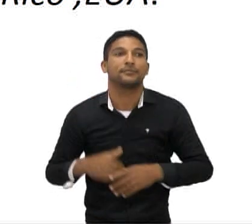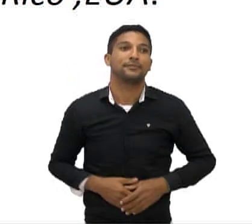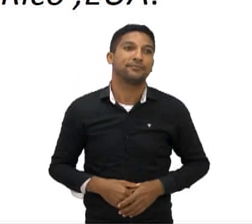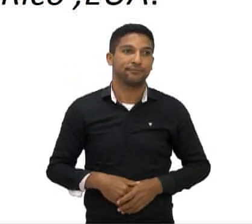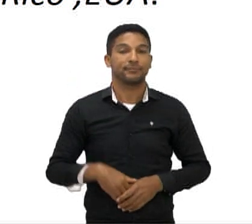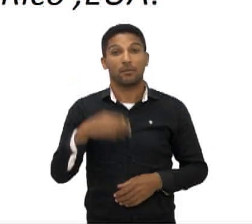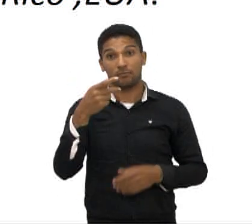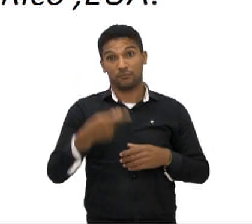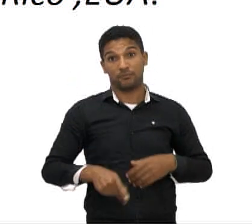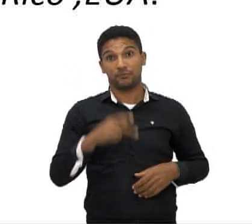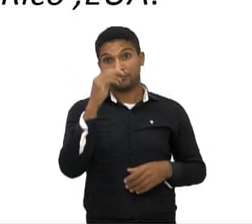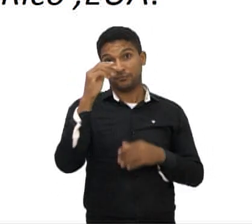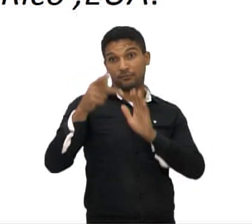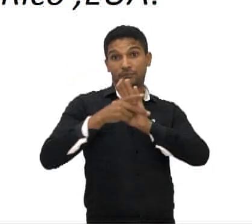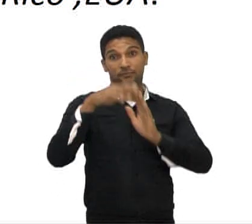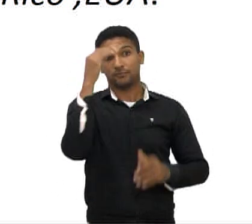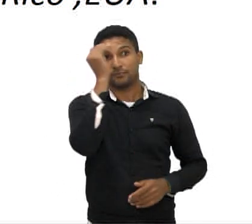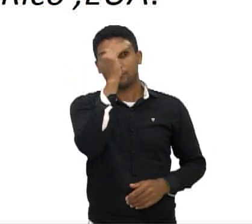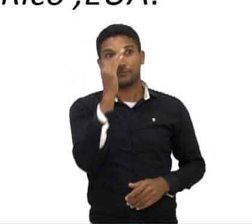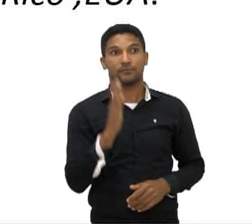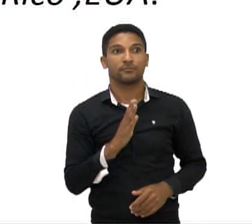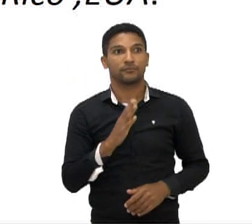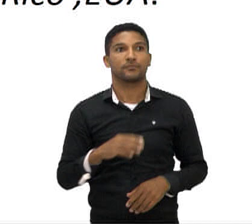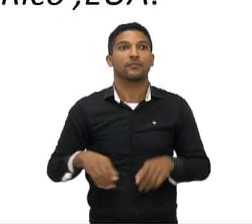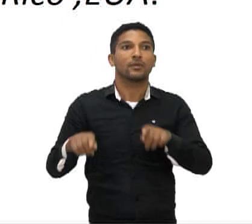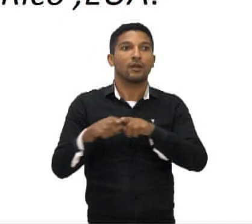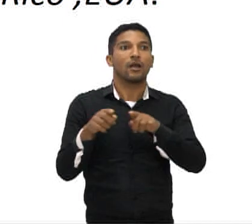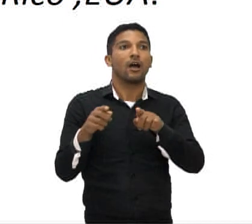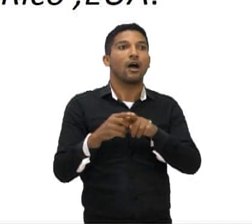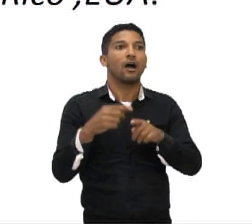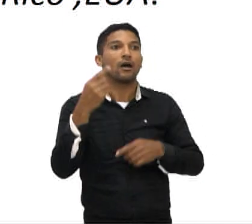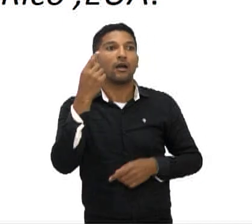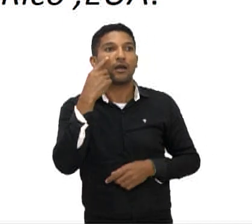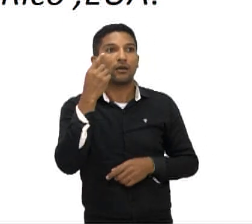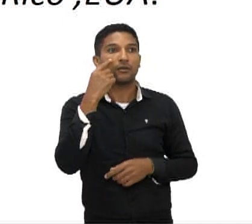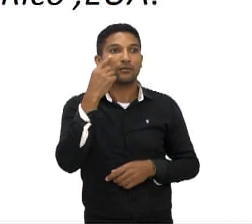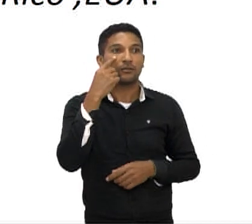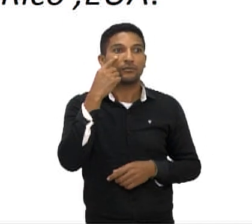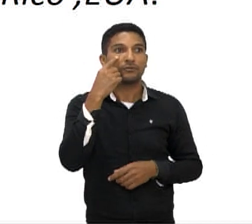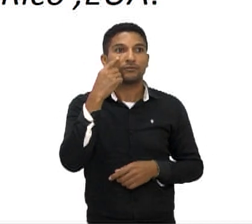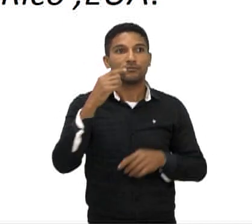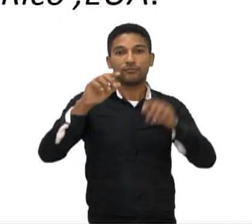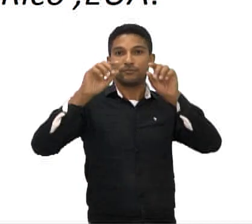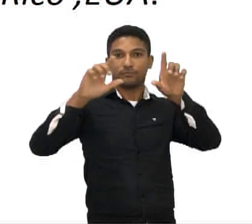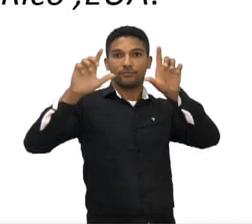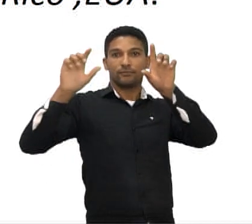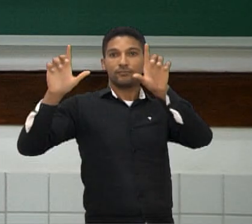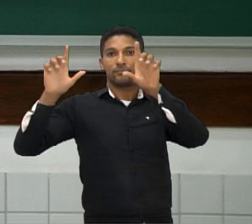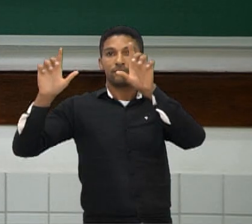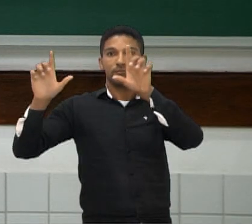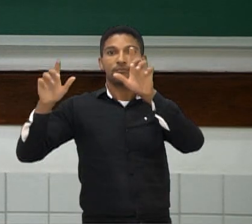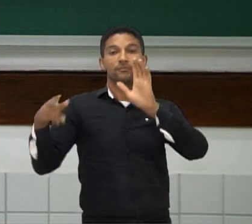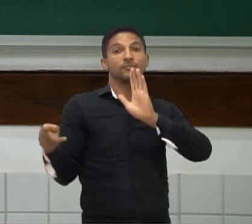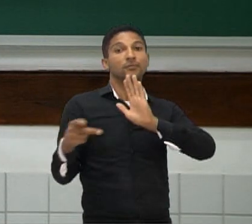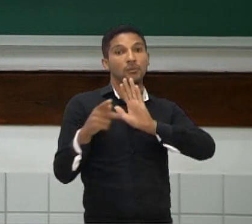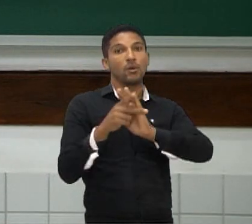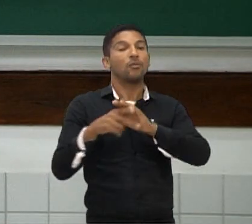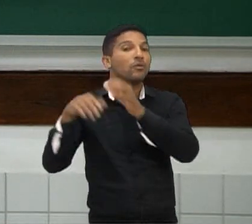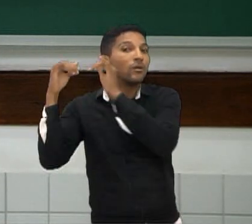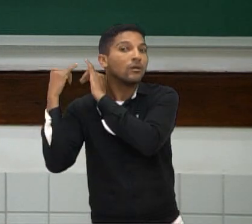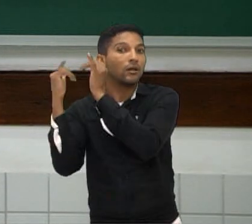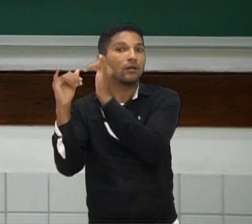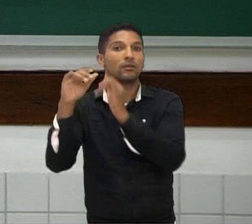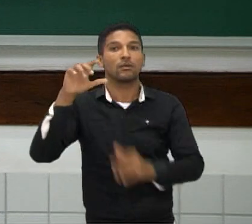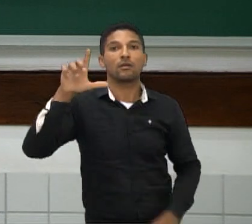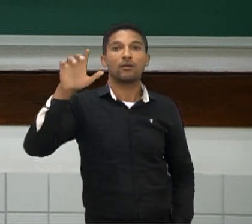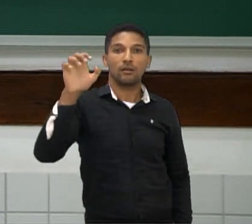México, Puerto Rico e Estados Unidos. Aqui, chicos, hipercultura. Entre nesse site, ali tem várias